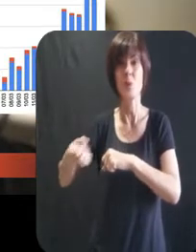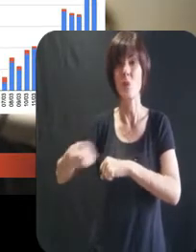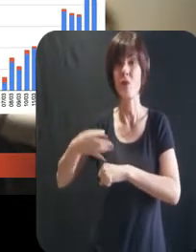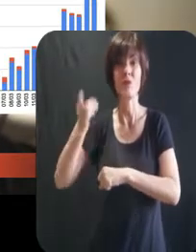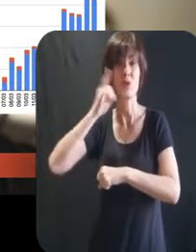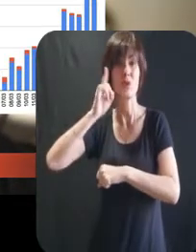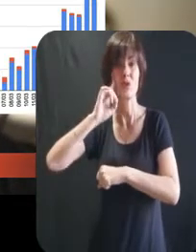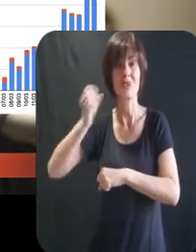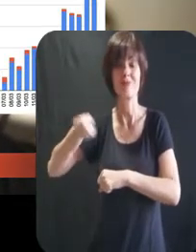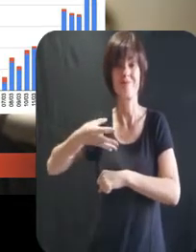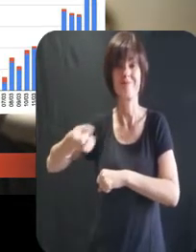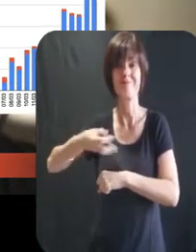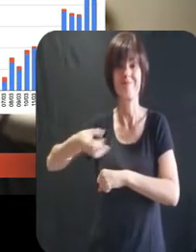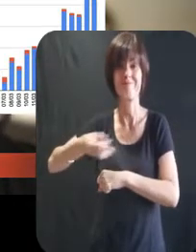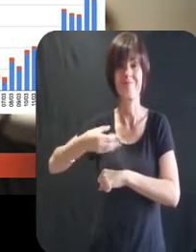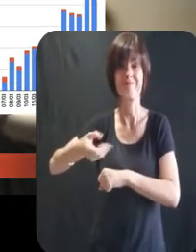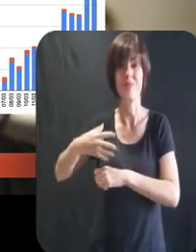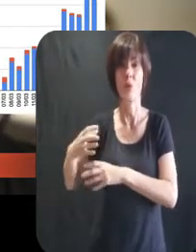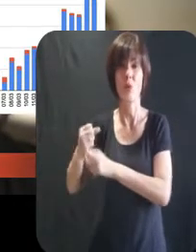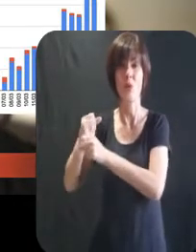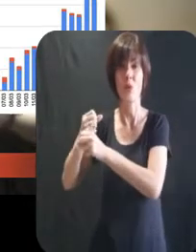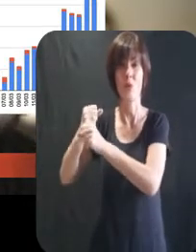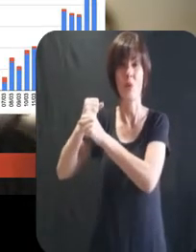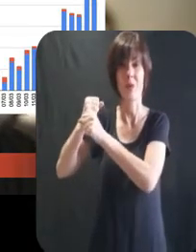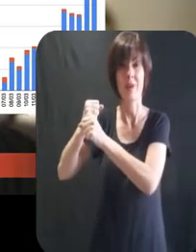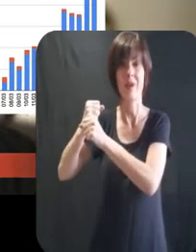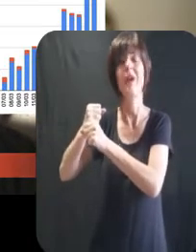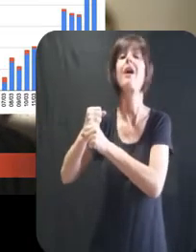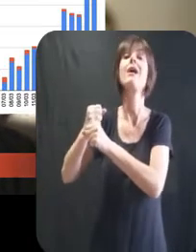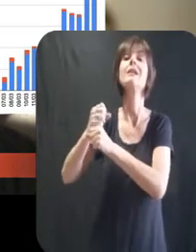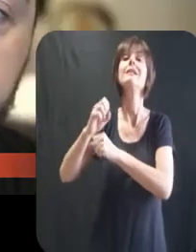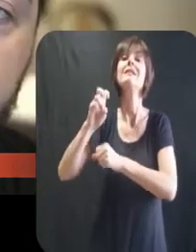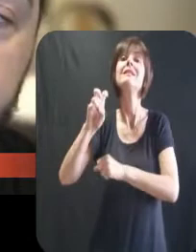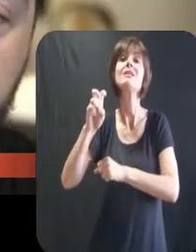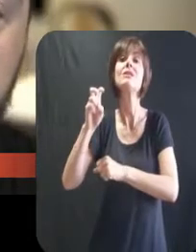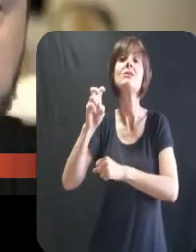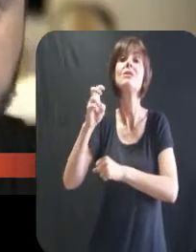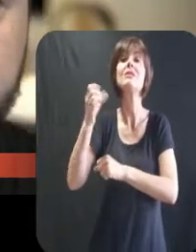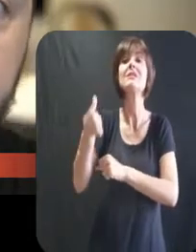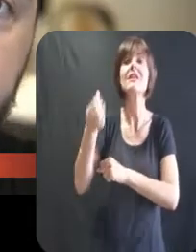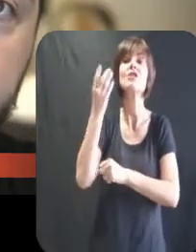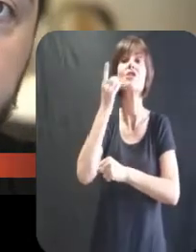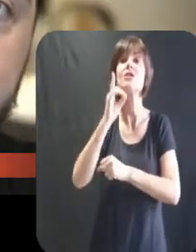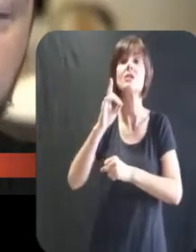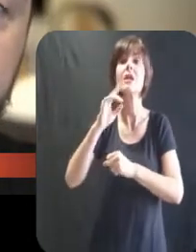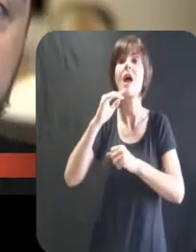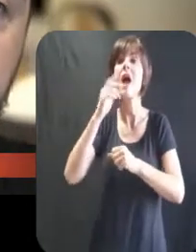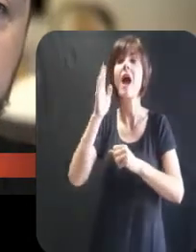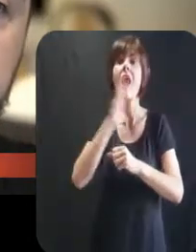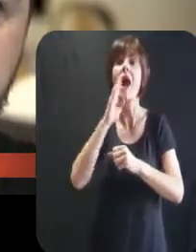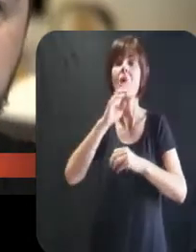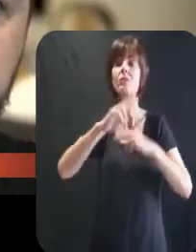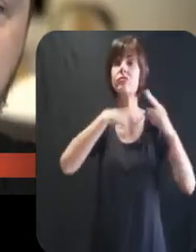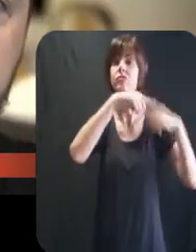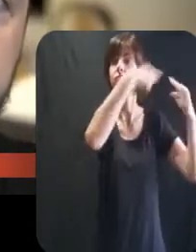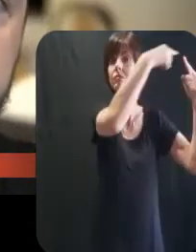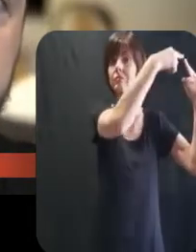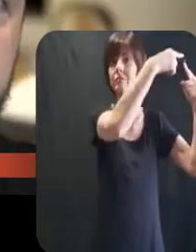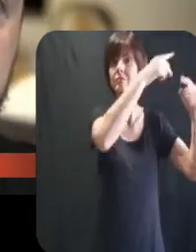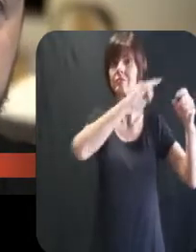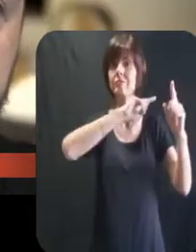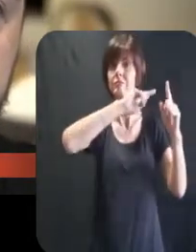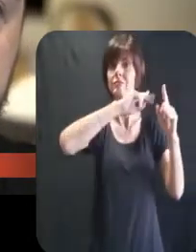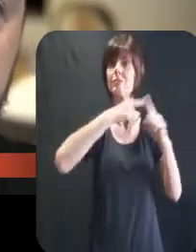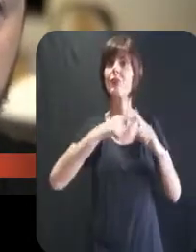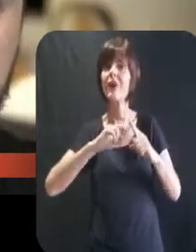acumulados. E eles já estavam com 1.000 casos novos por dia. 10 mil casos acumulados parece muito, mas é uma questão de 5 ou 6